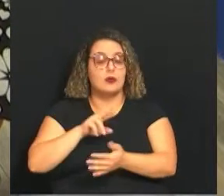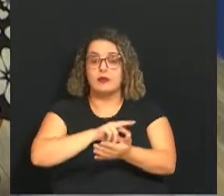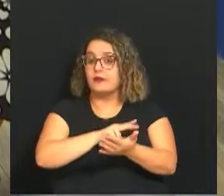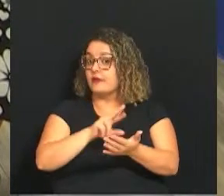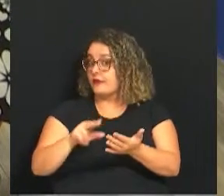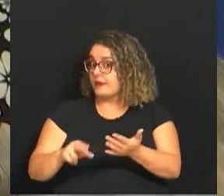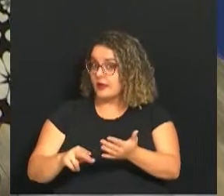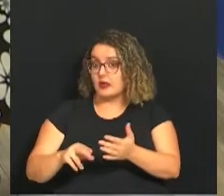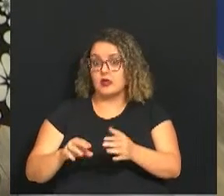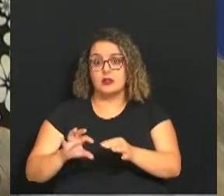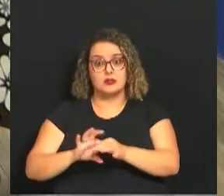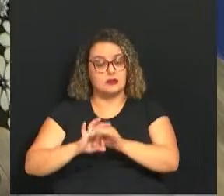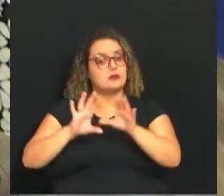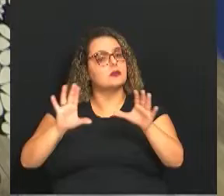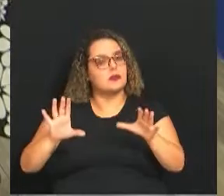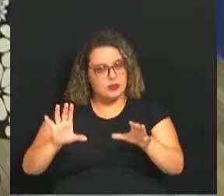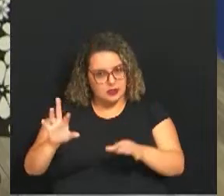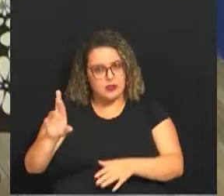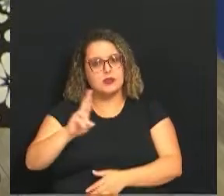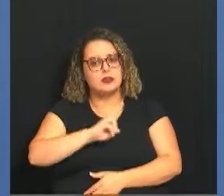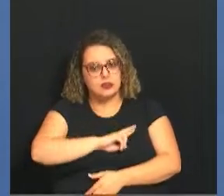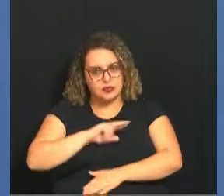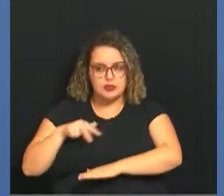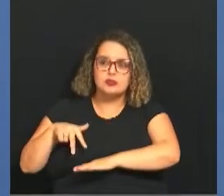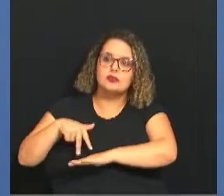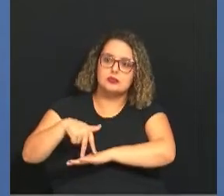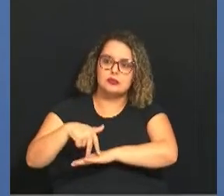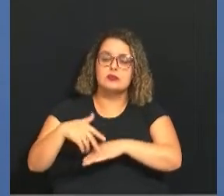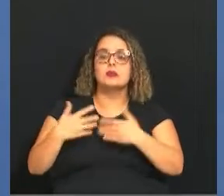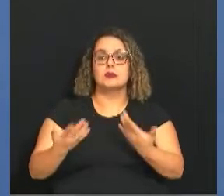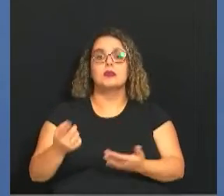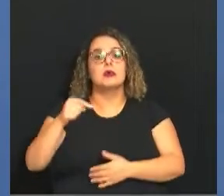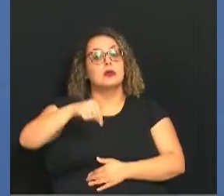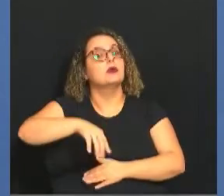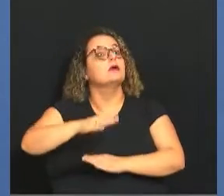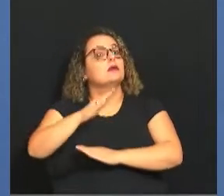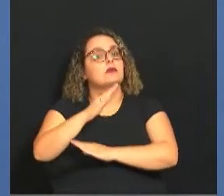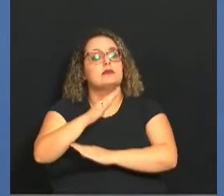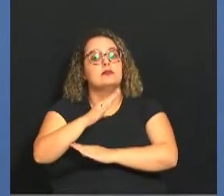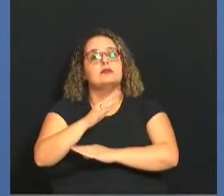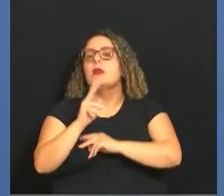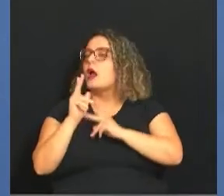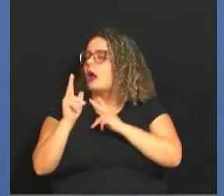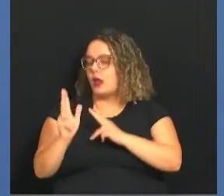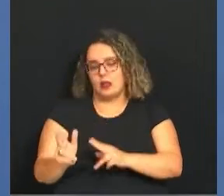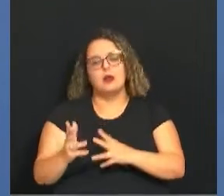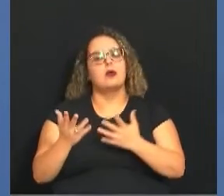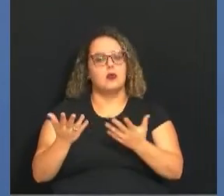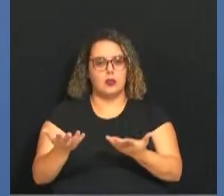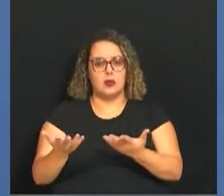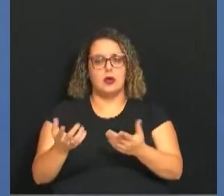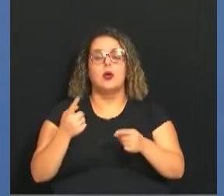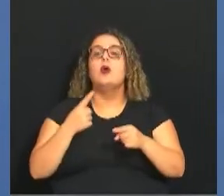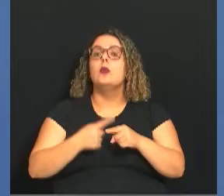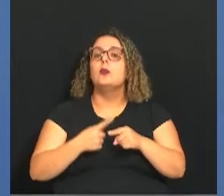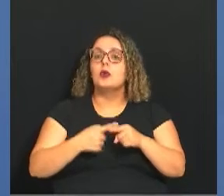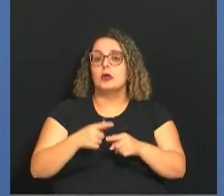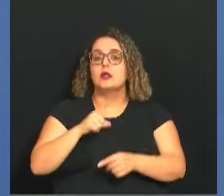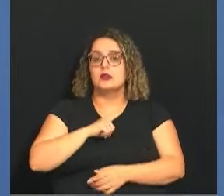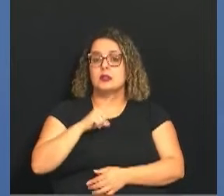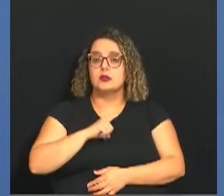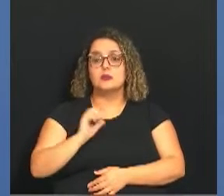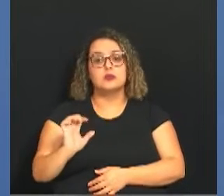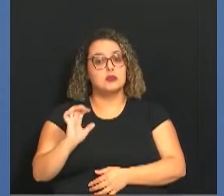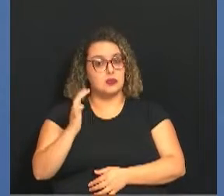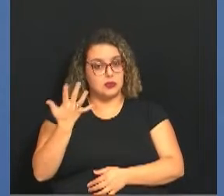entidades sobre liberdade religiosa e tem se posicionado a respeito. E aqui na Câmara não foi diferente, porque a gente tem aí o que